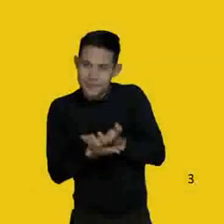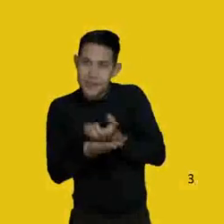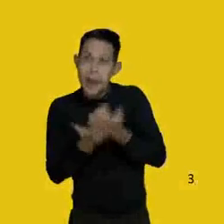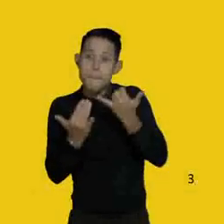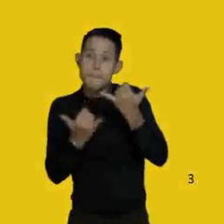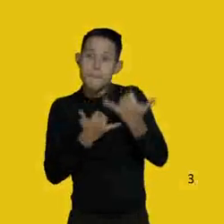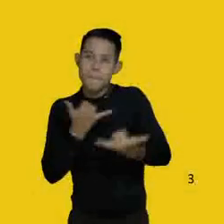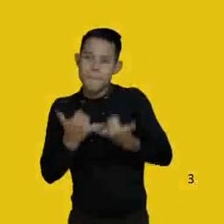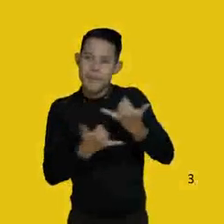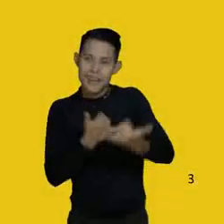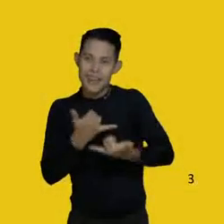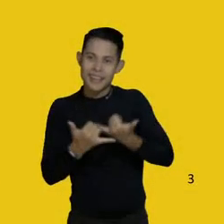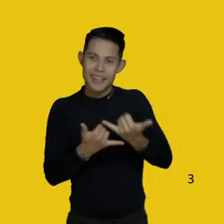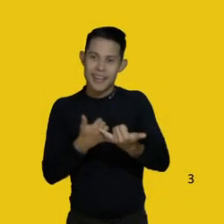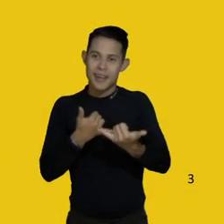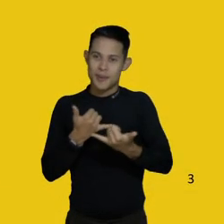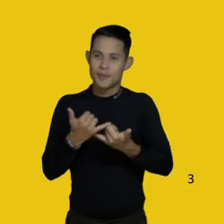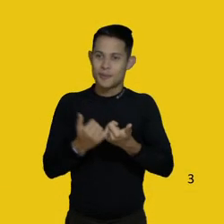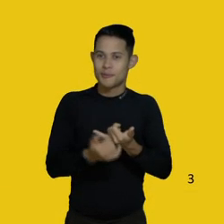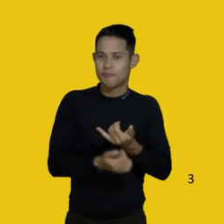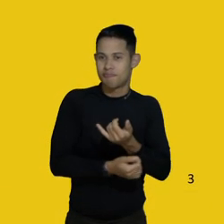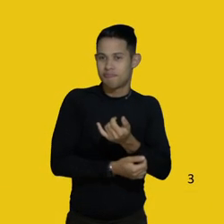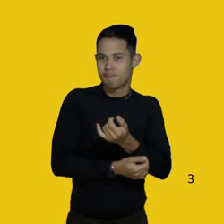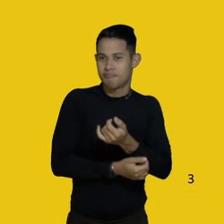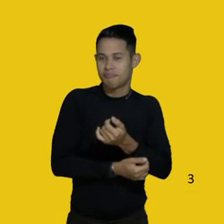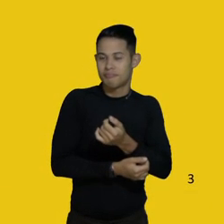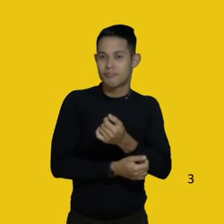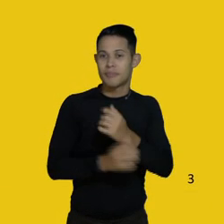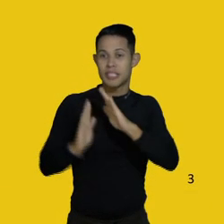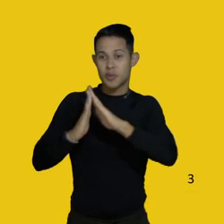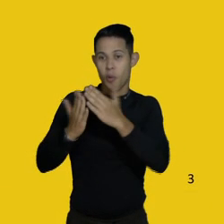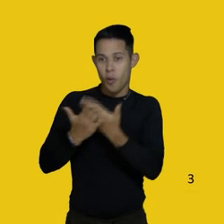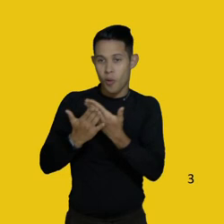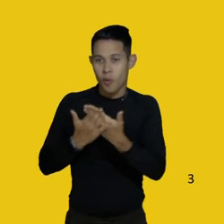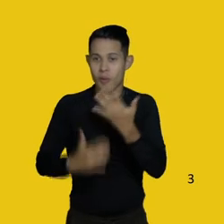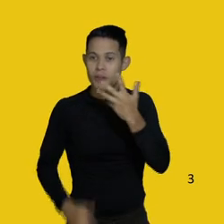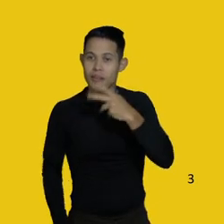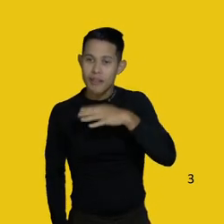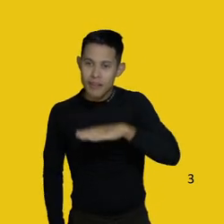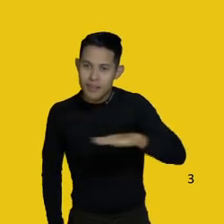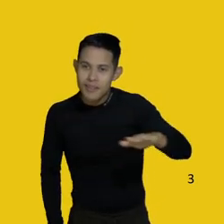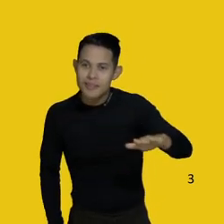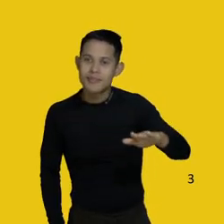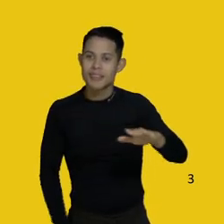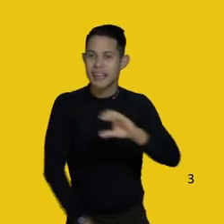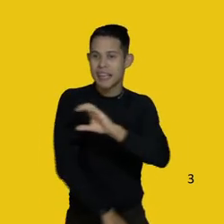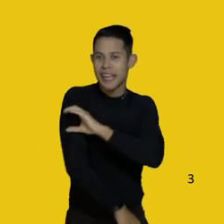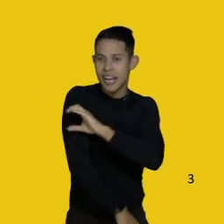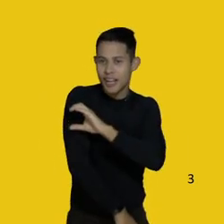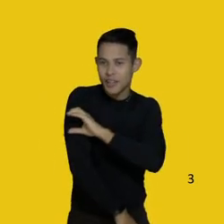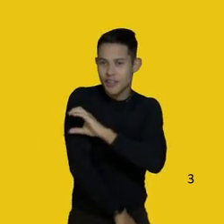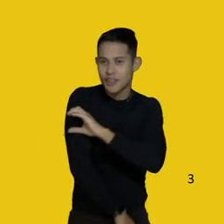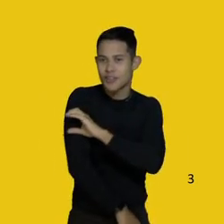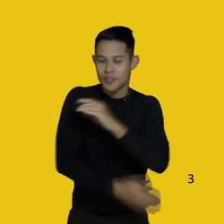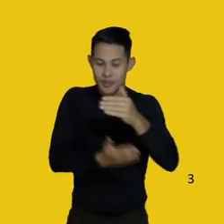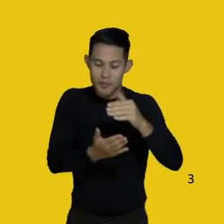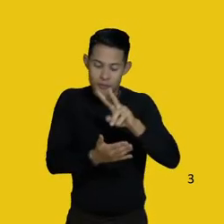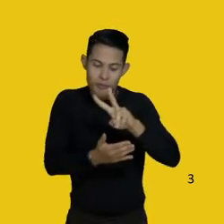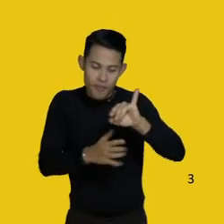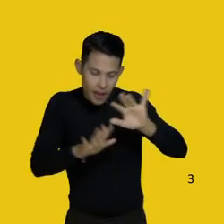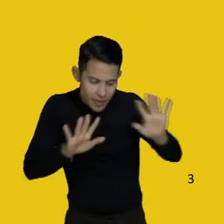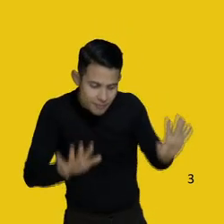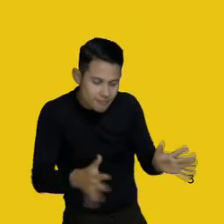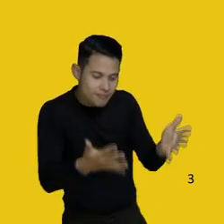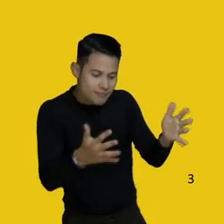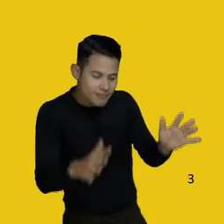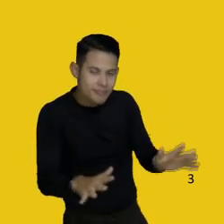Não começa o processo de alfabetização né brincando na pré-escola você já começa eles vão melhorar muito muito muito porque Muitos